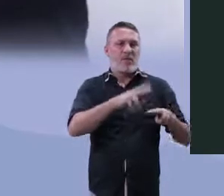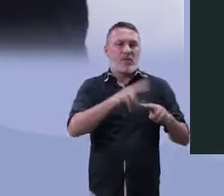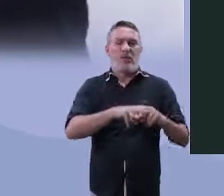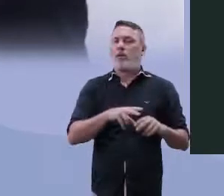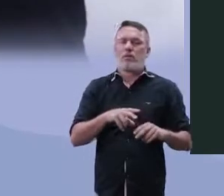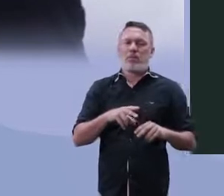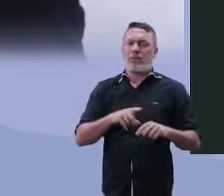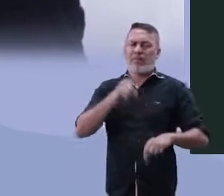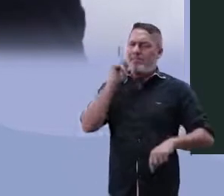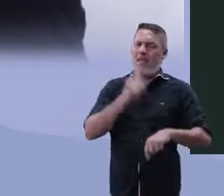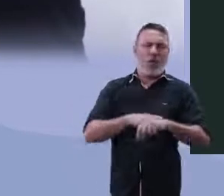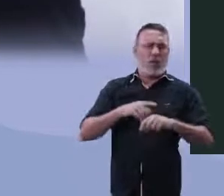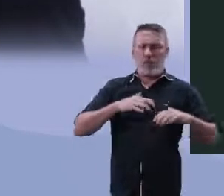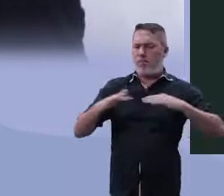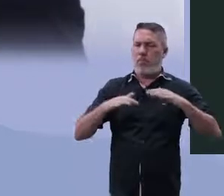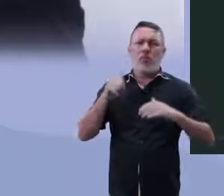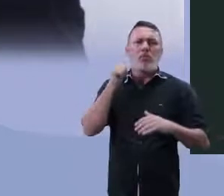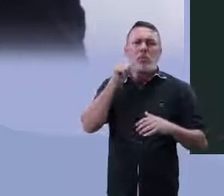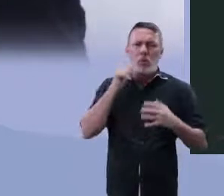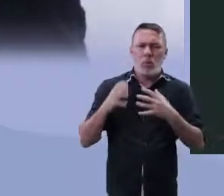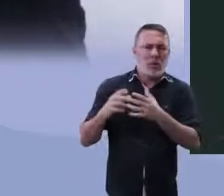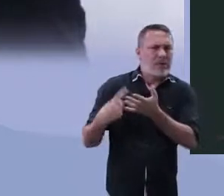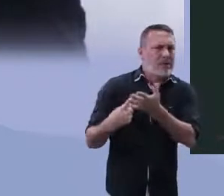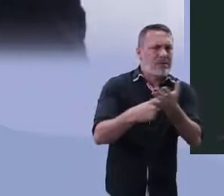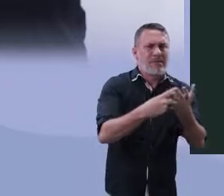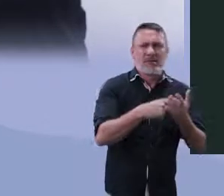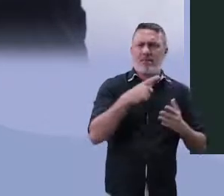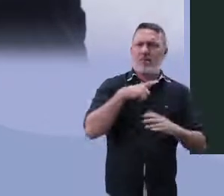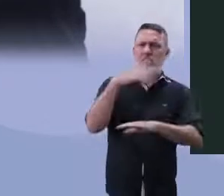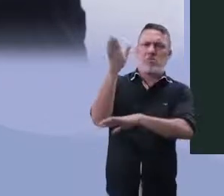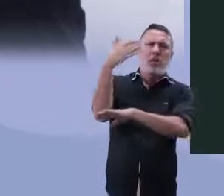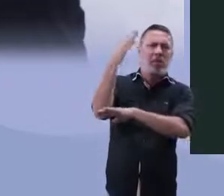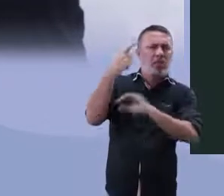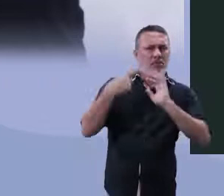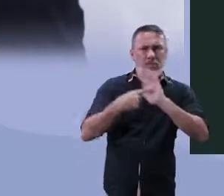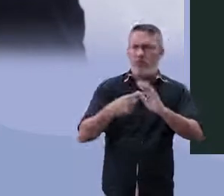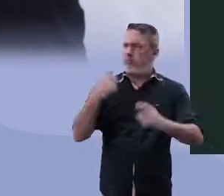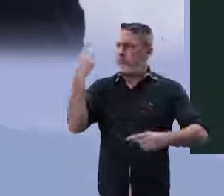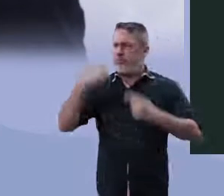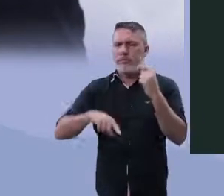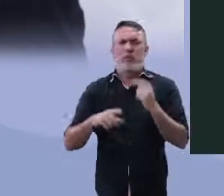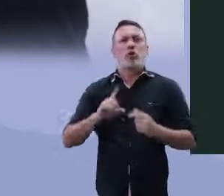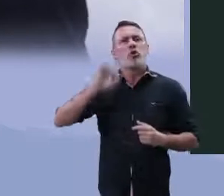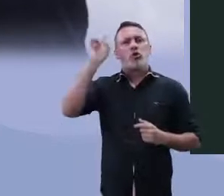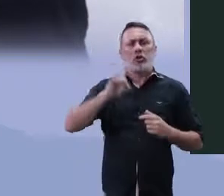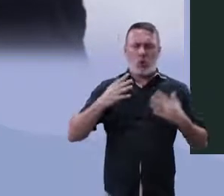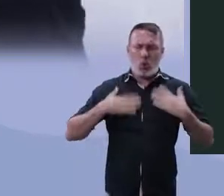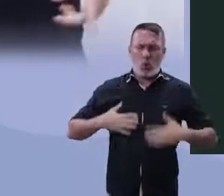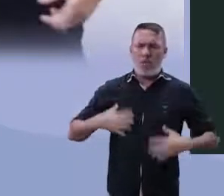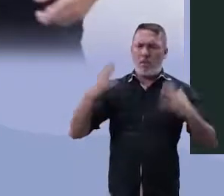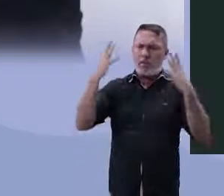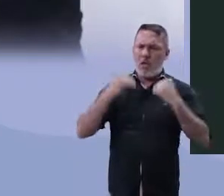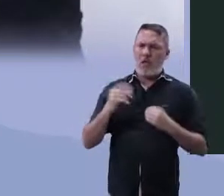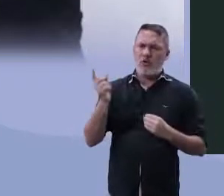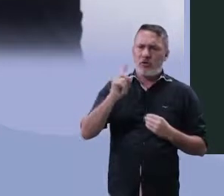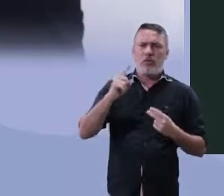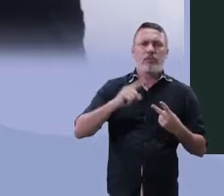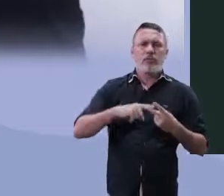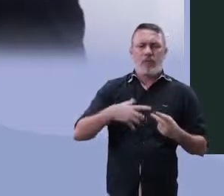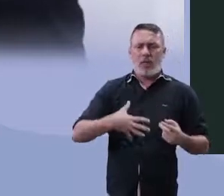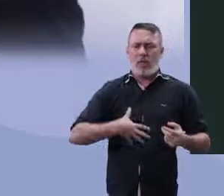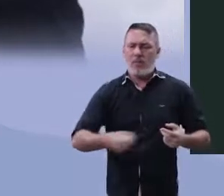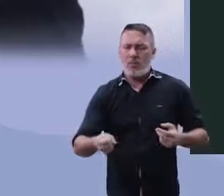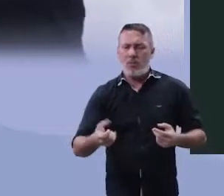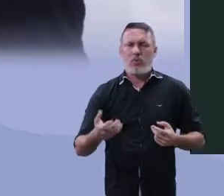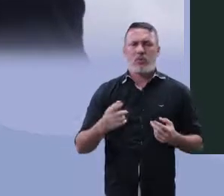e aí automaticamente há uma reação, né? E aí vem várias bandeiras, né? A questão do direito ao próprio corpo, a questão